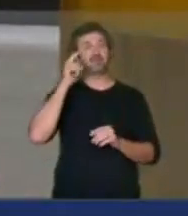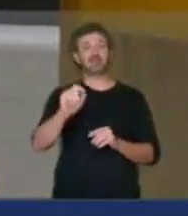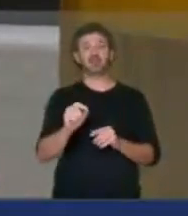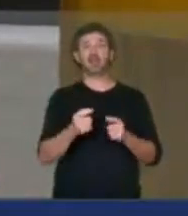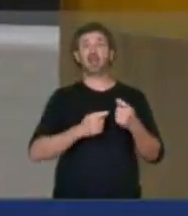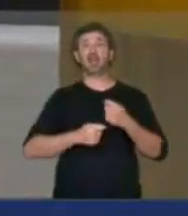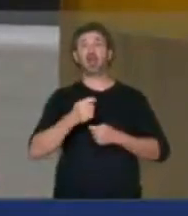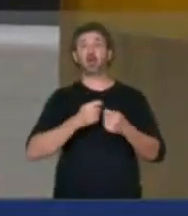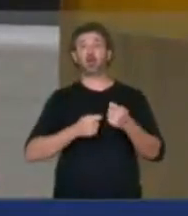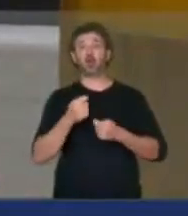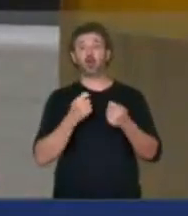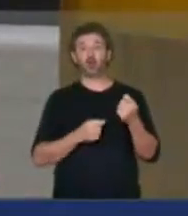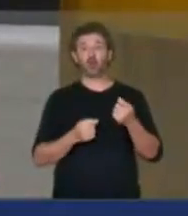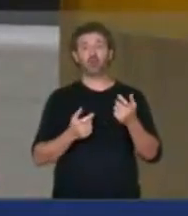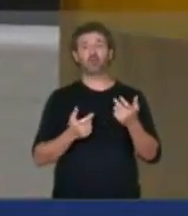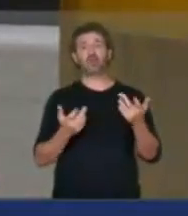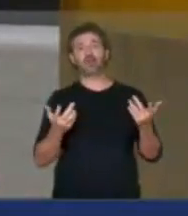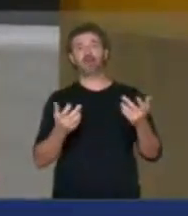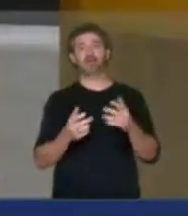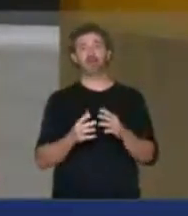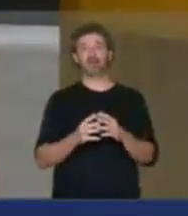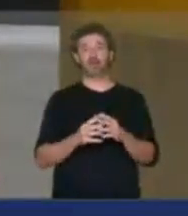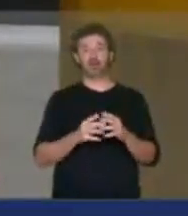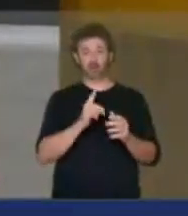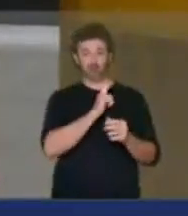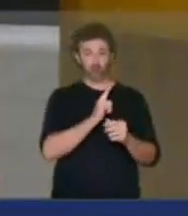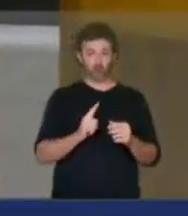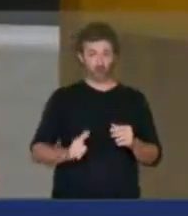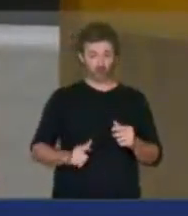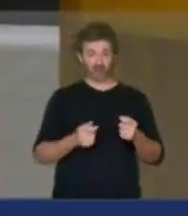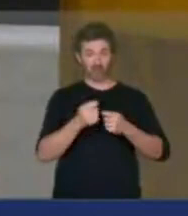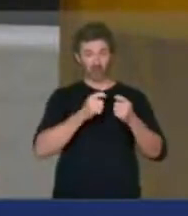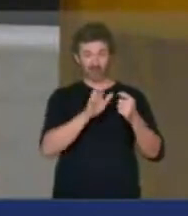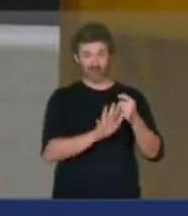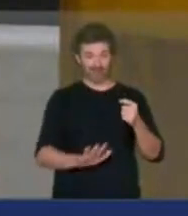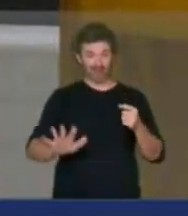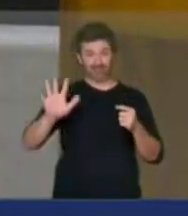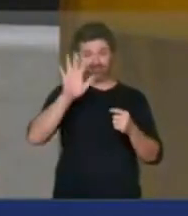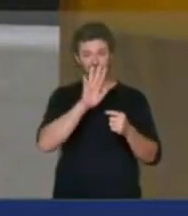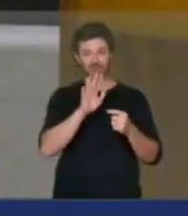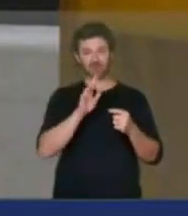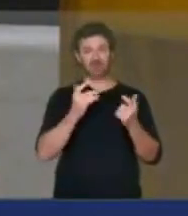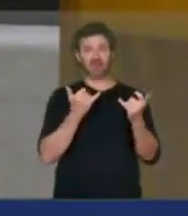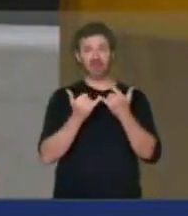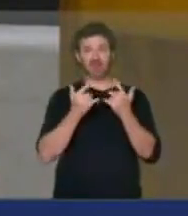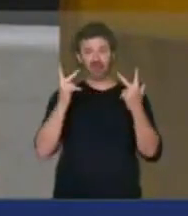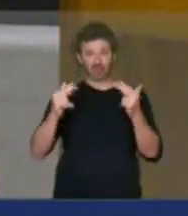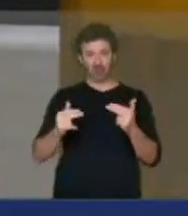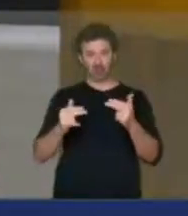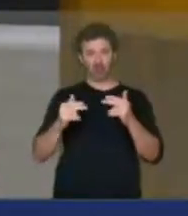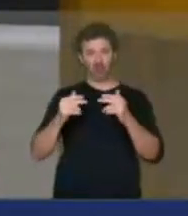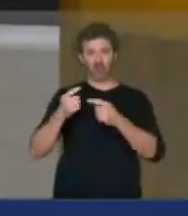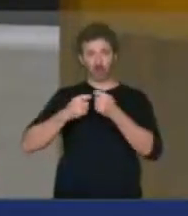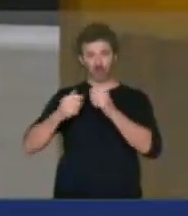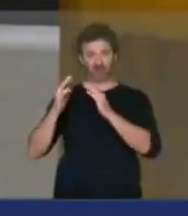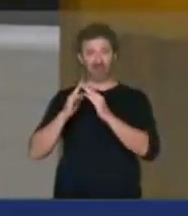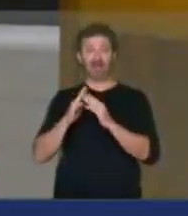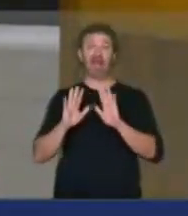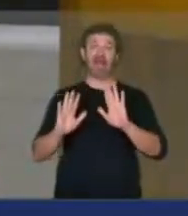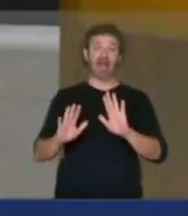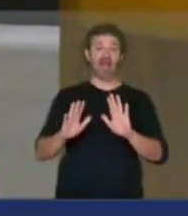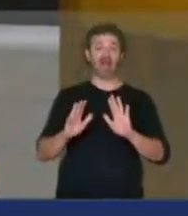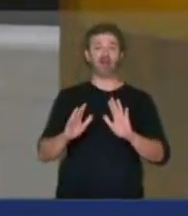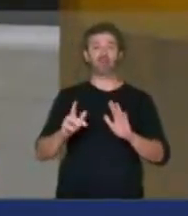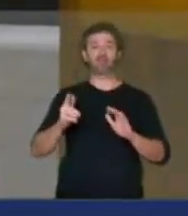que a economia de um governo, a economia nacional, seria similar à economia doméstica, que basta